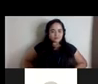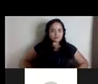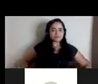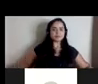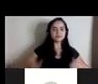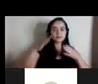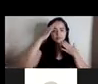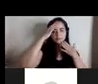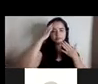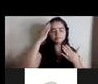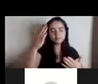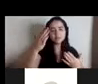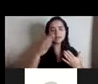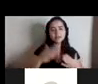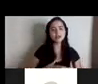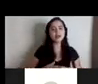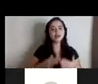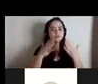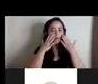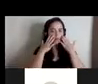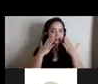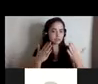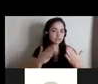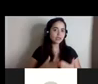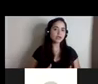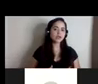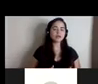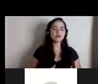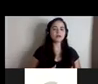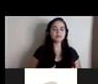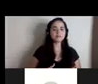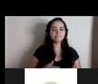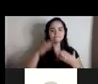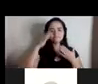Agradeço a atenção, agradeço a disponibilidade,